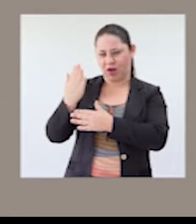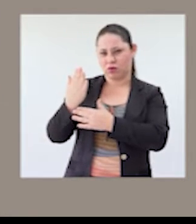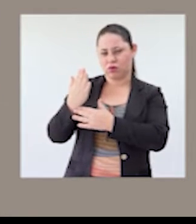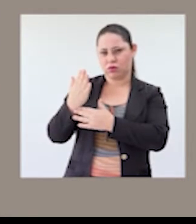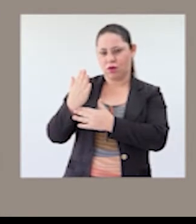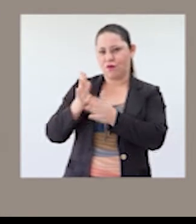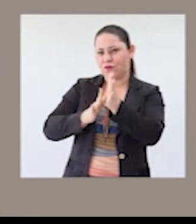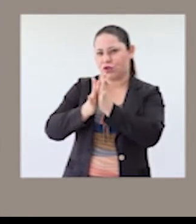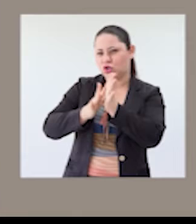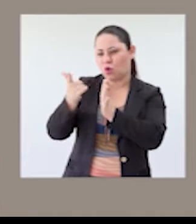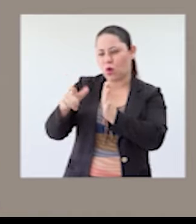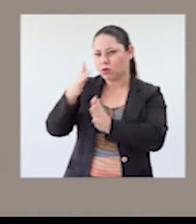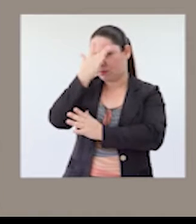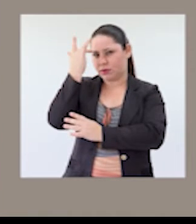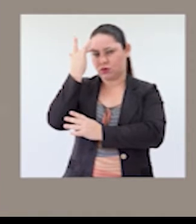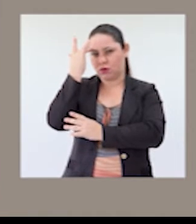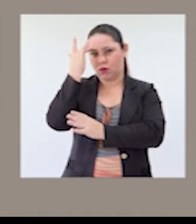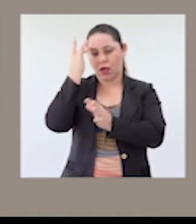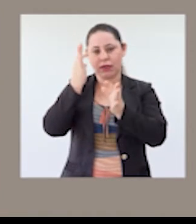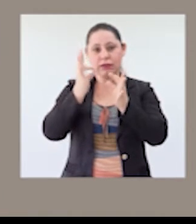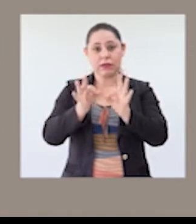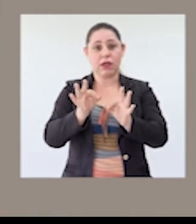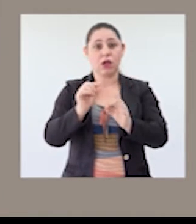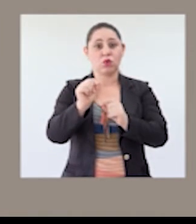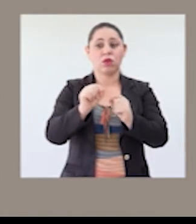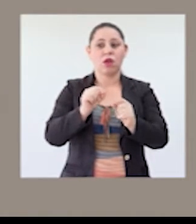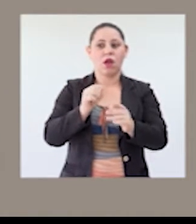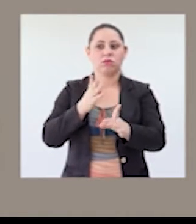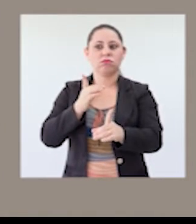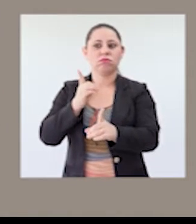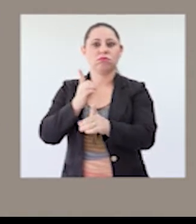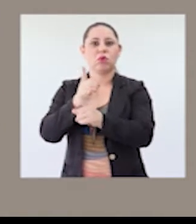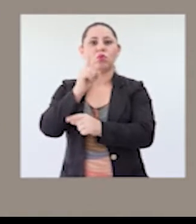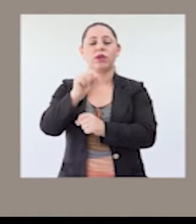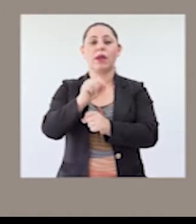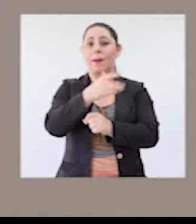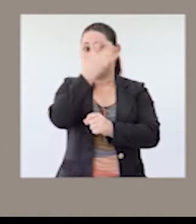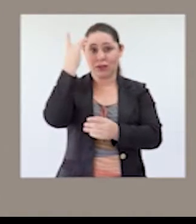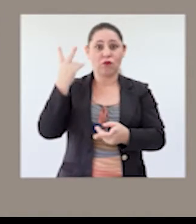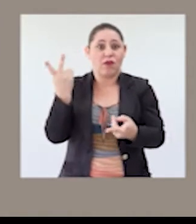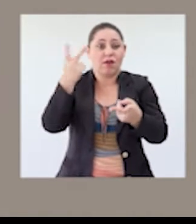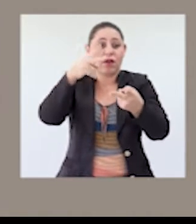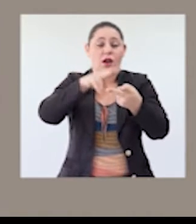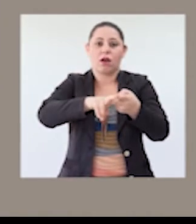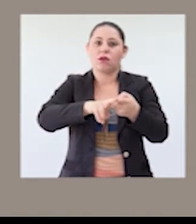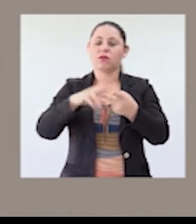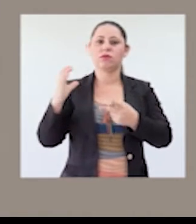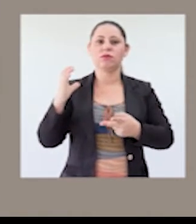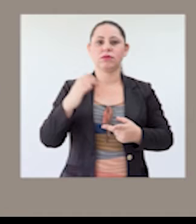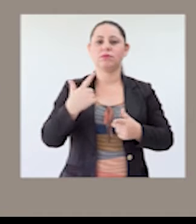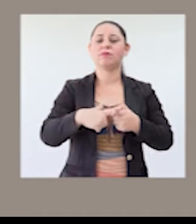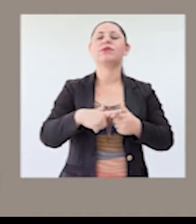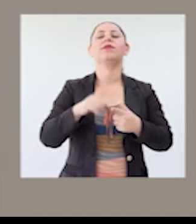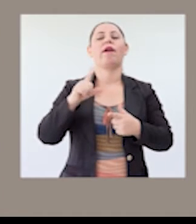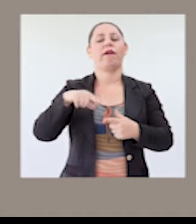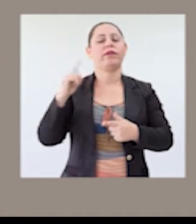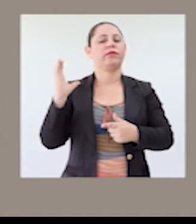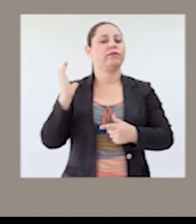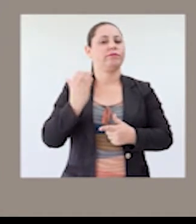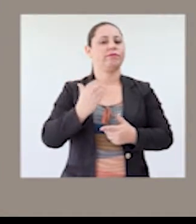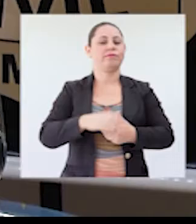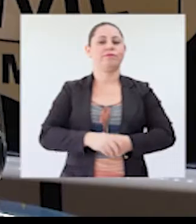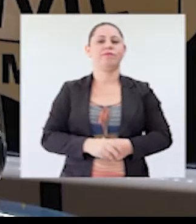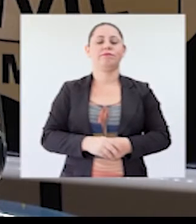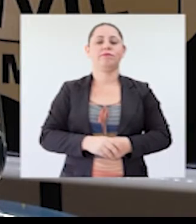pessoa, certamente, sendo detectado, a pessoa vai ser presa em flagrante delito, porque isso aí é